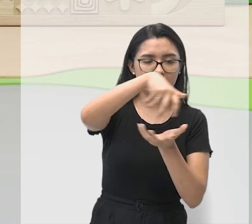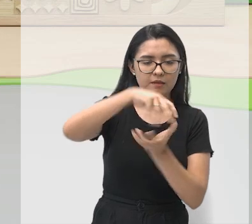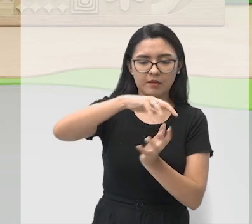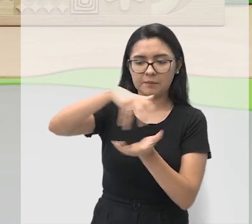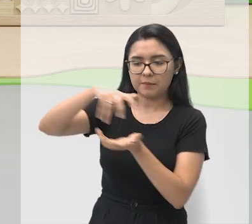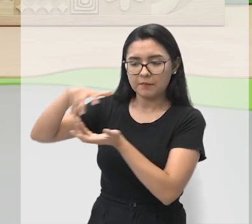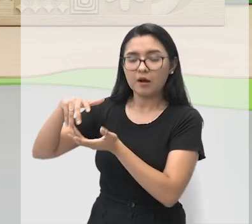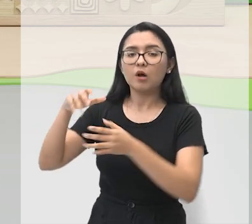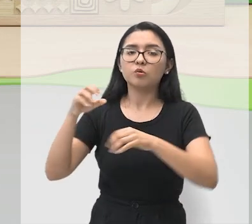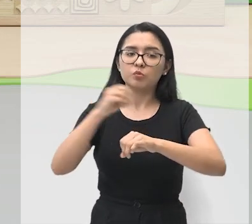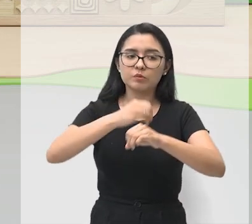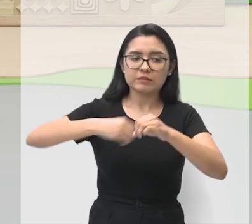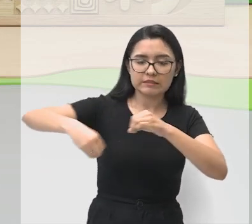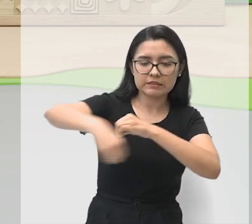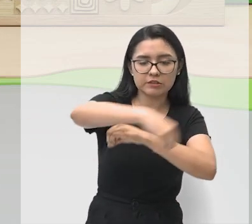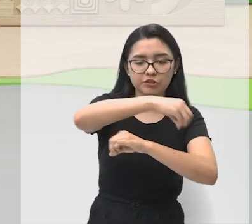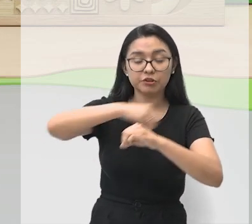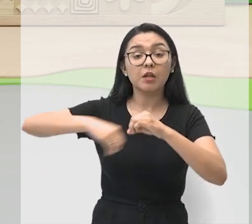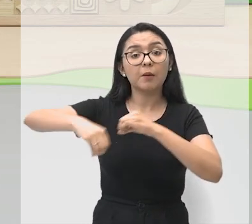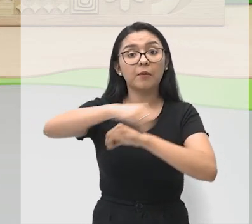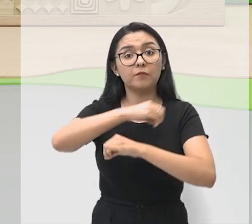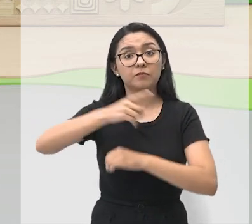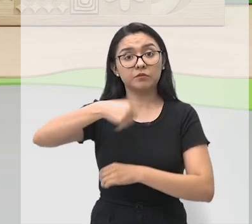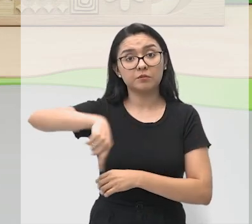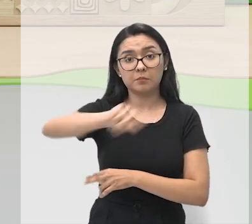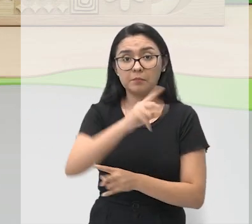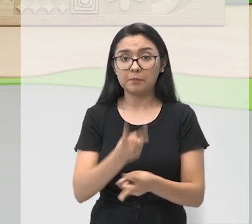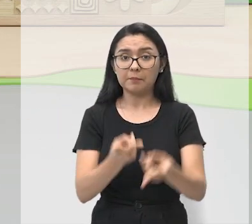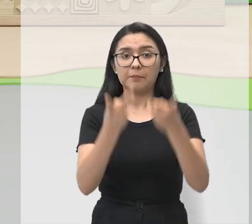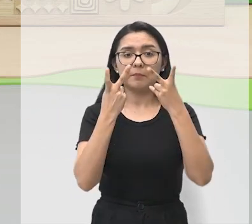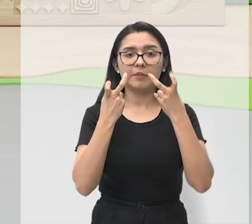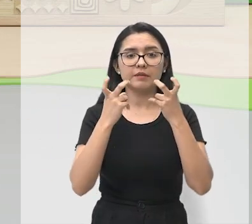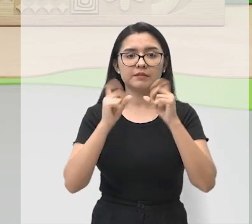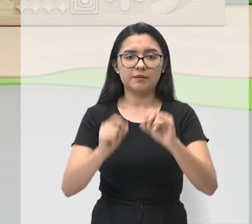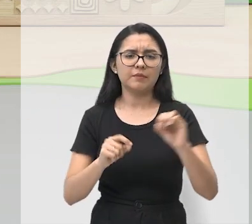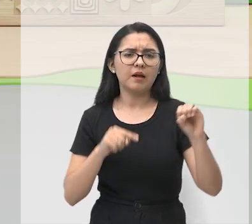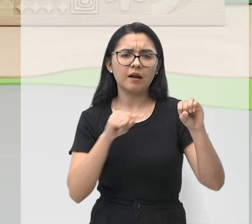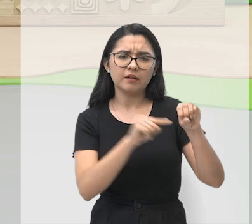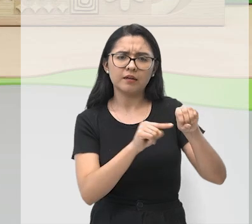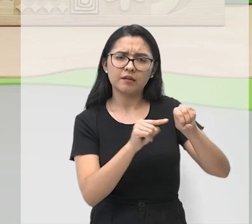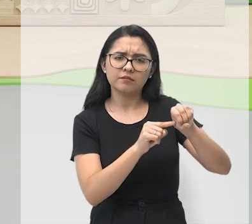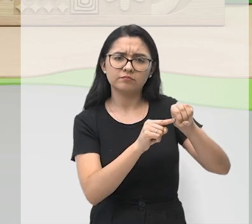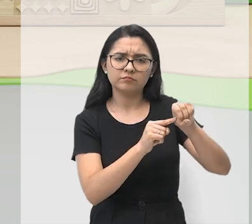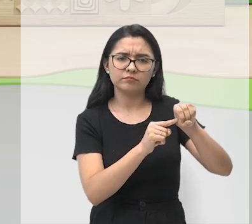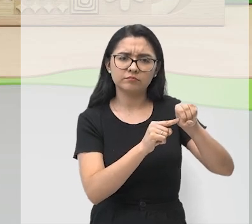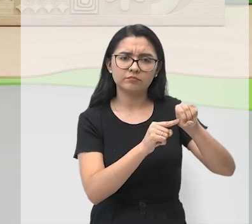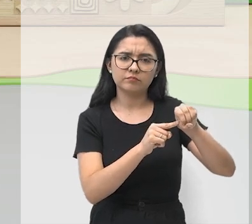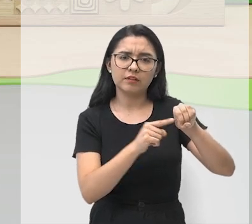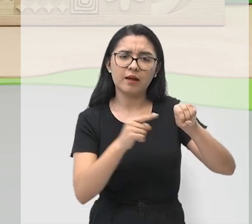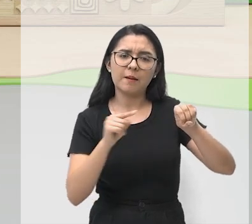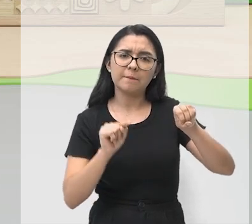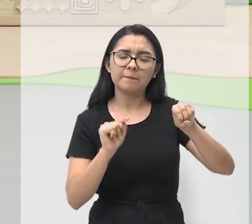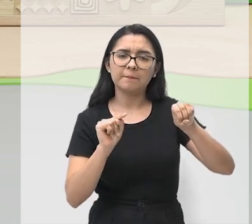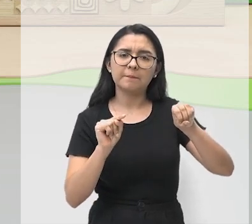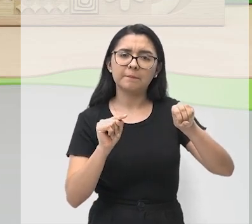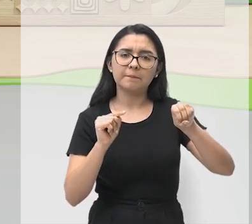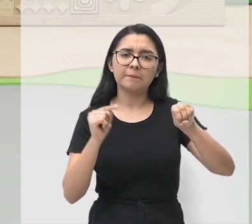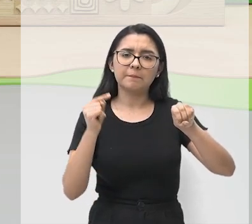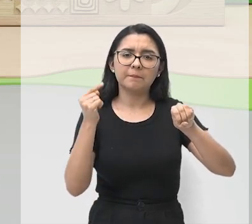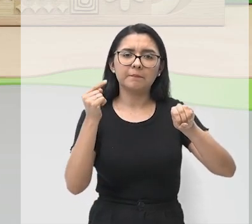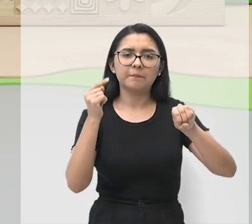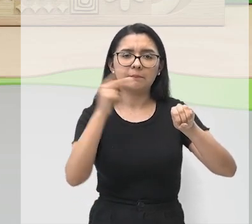dos sistemas. E se você observa aqui, lá no finalzinho, destaque no canto